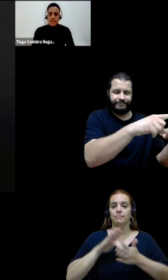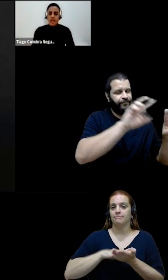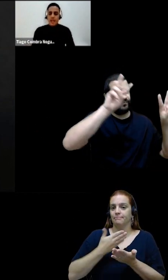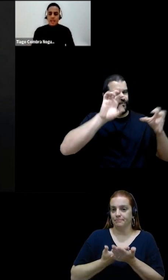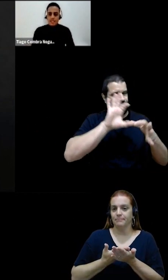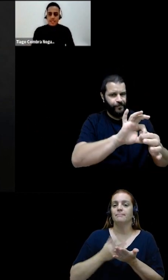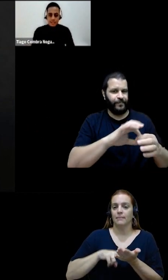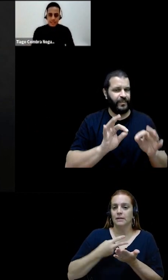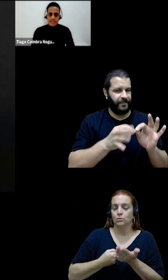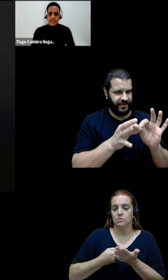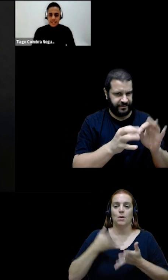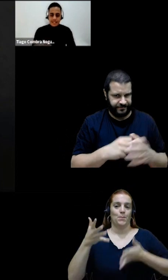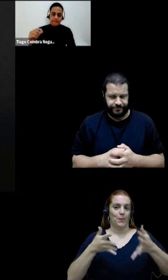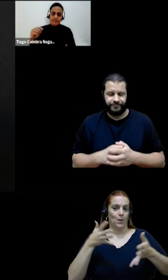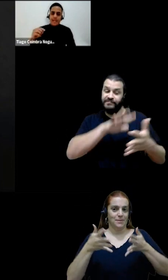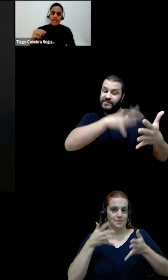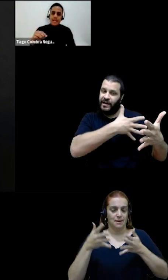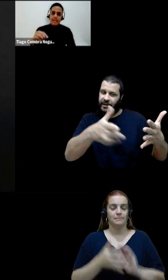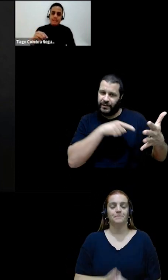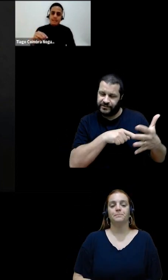interpretação de línguas de sinais.